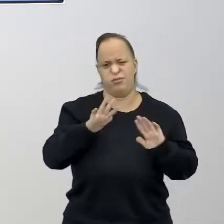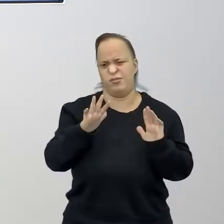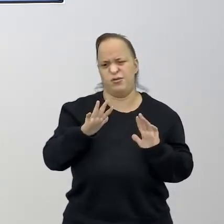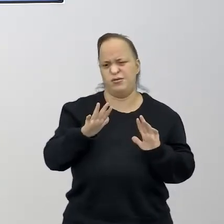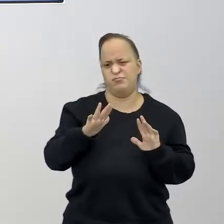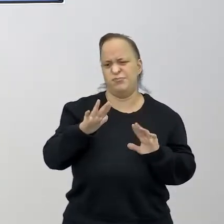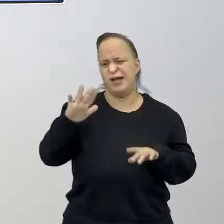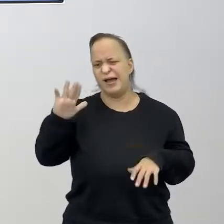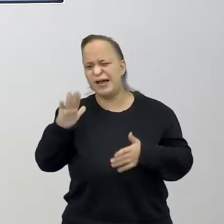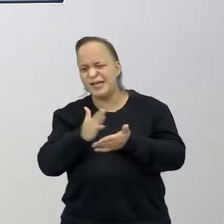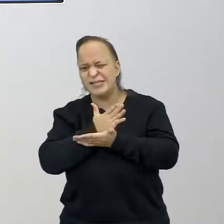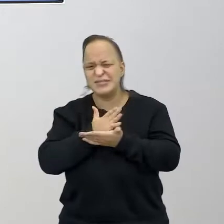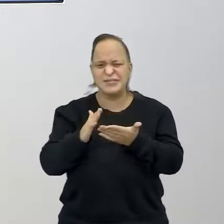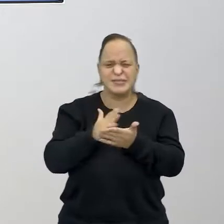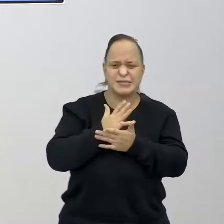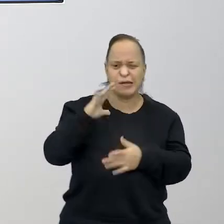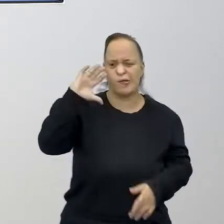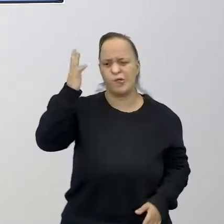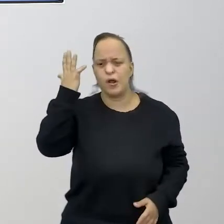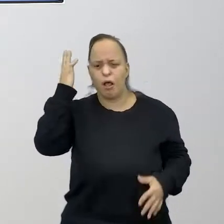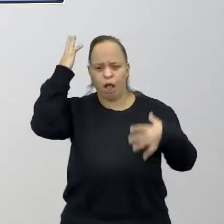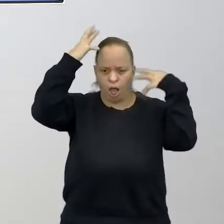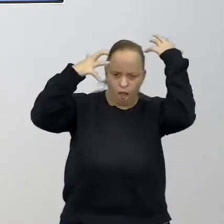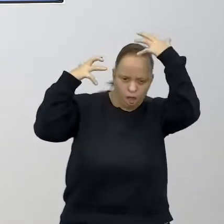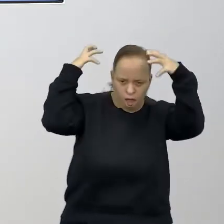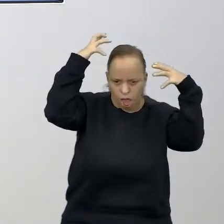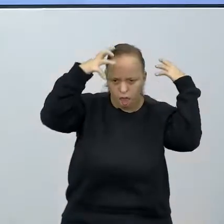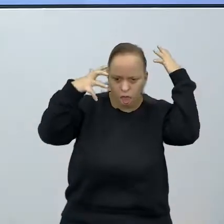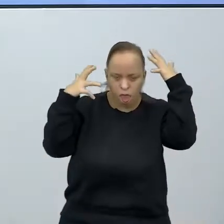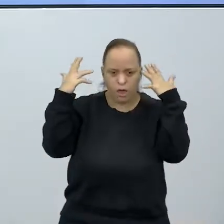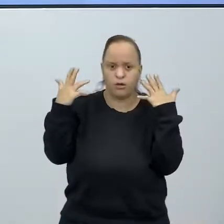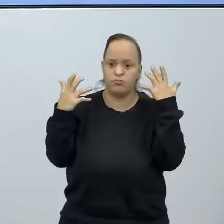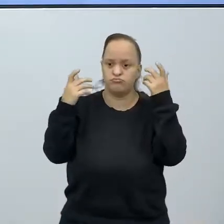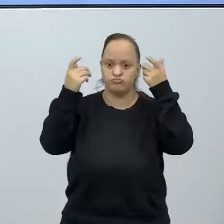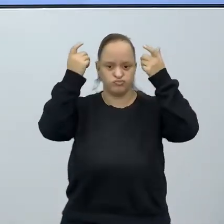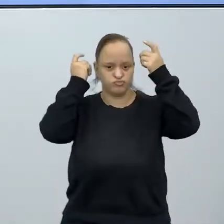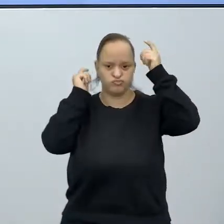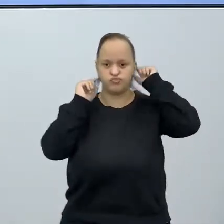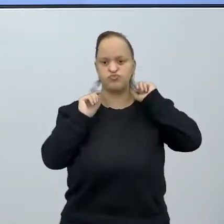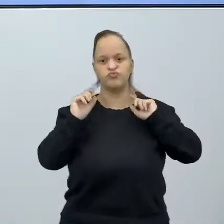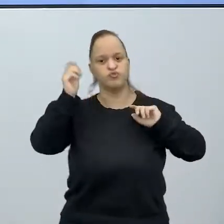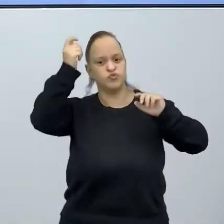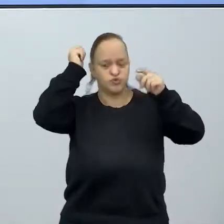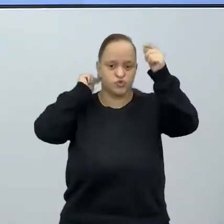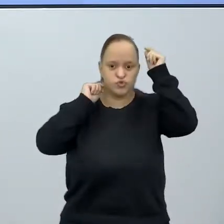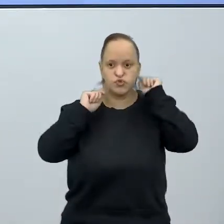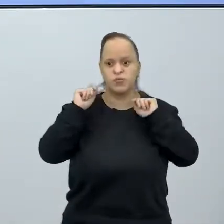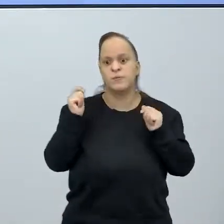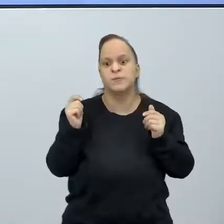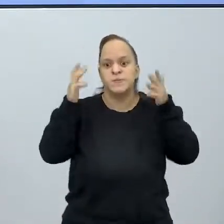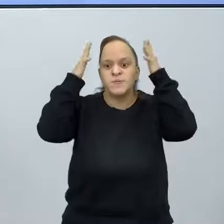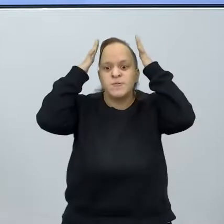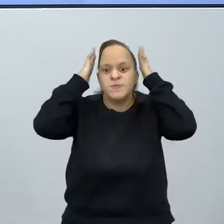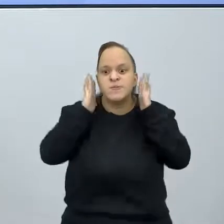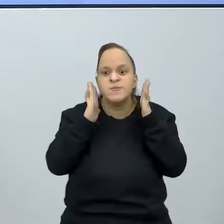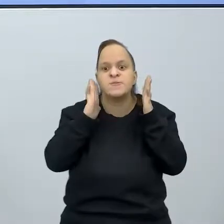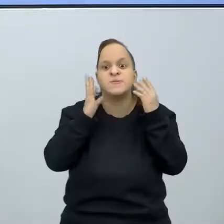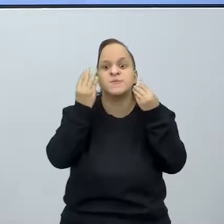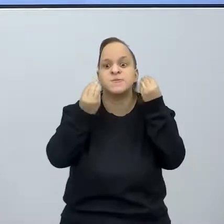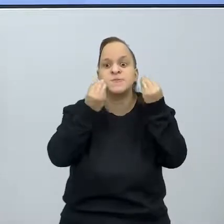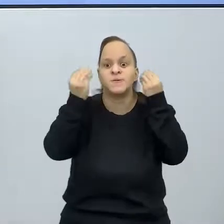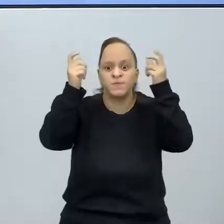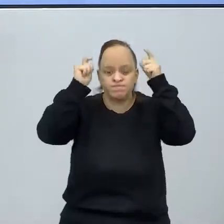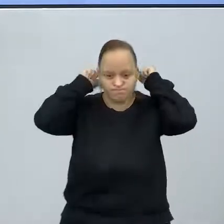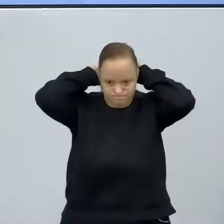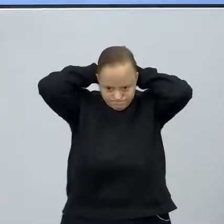né? Aquele dia que você acorda, seu cabelo tá assim, você fala, mano do céu, eu já arrumei ele 30 vezes e ele não está ficando no lugar, não tem como, eu vou prender